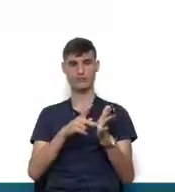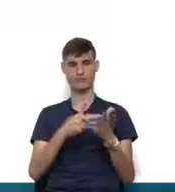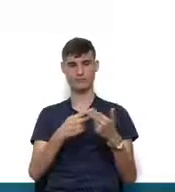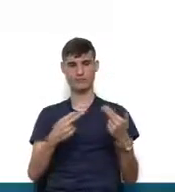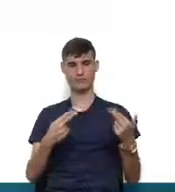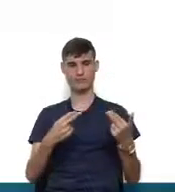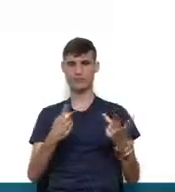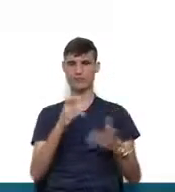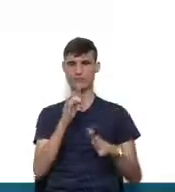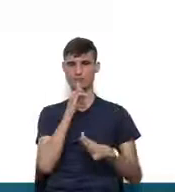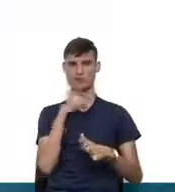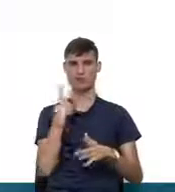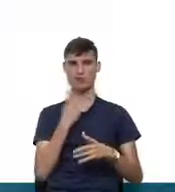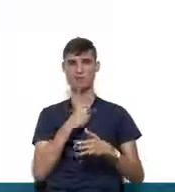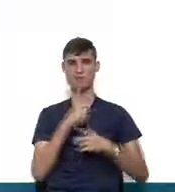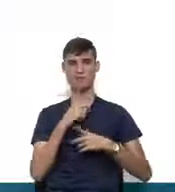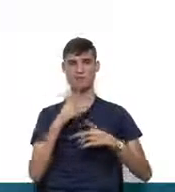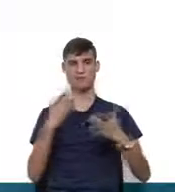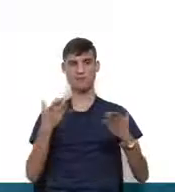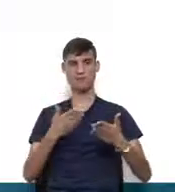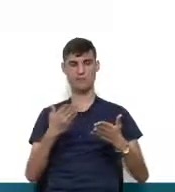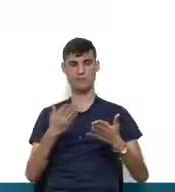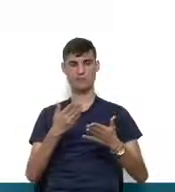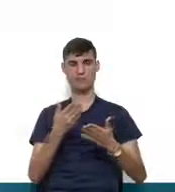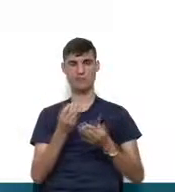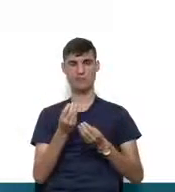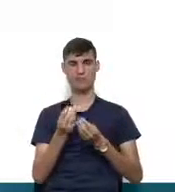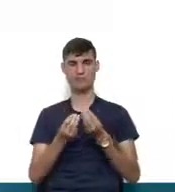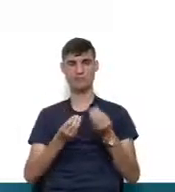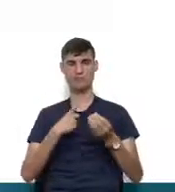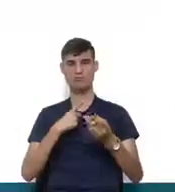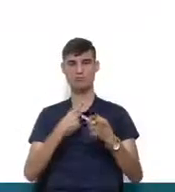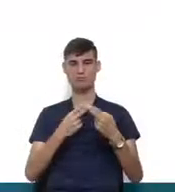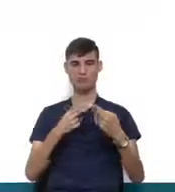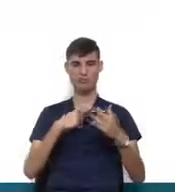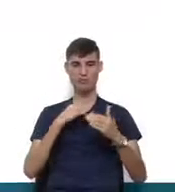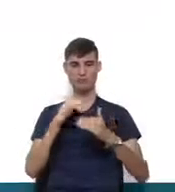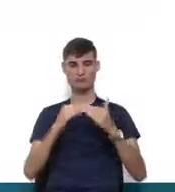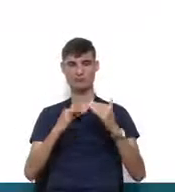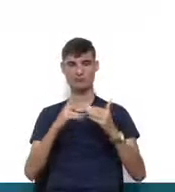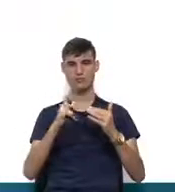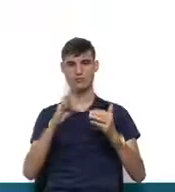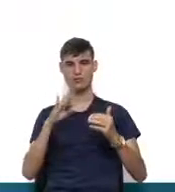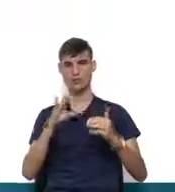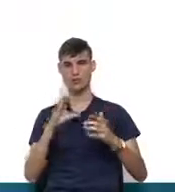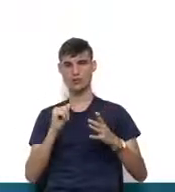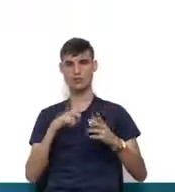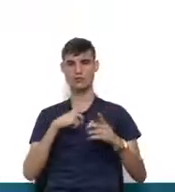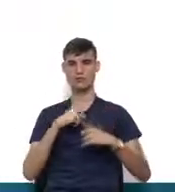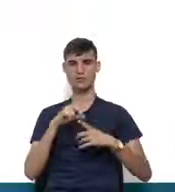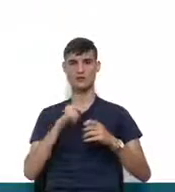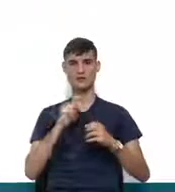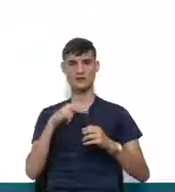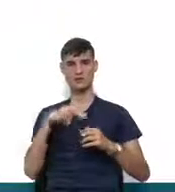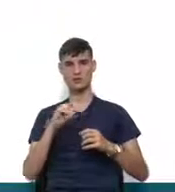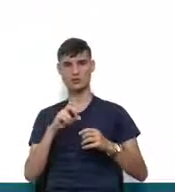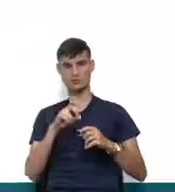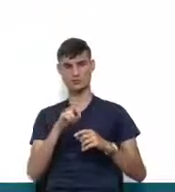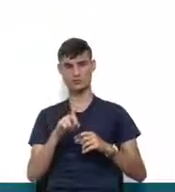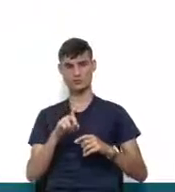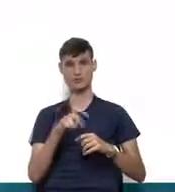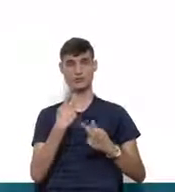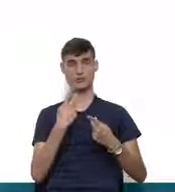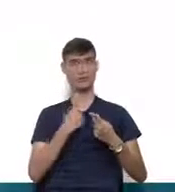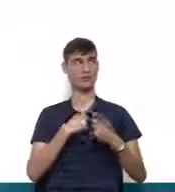Olha um exemplo que nós temos de funções periódicas, que aqui é a função seno de x.